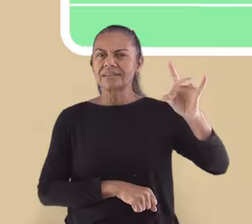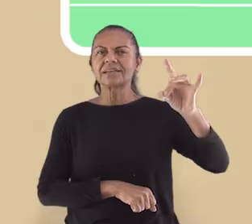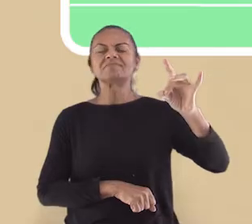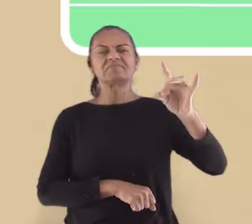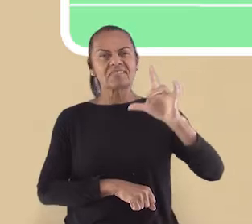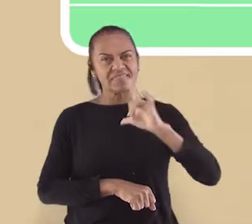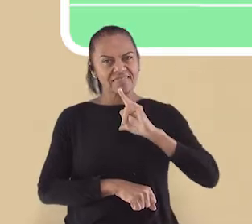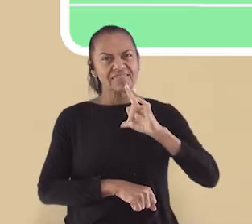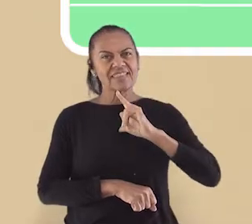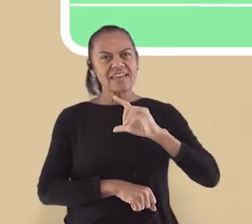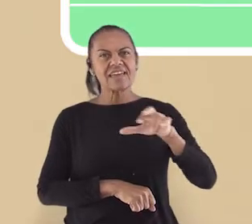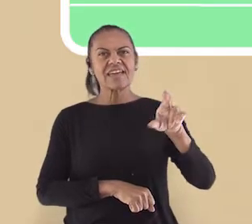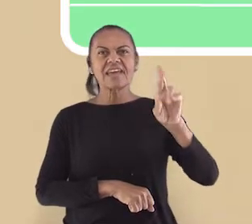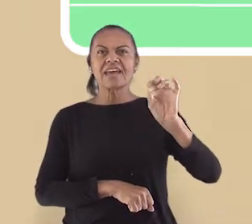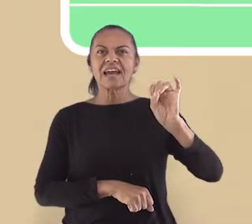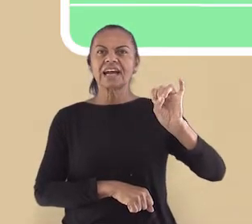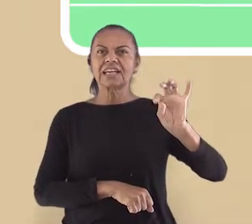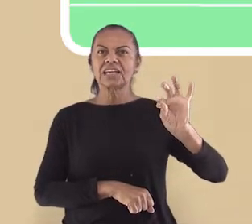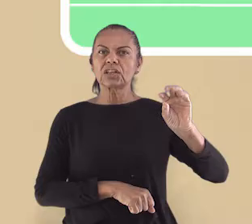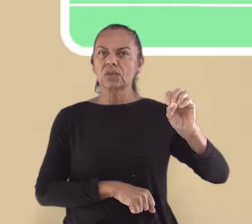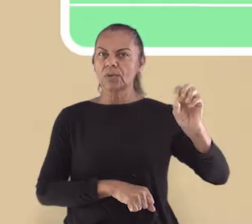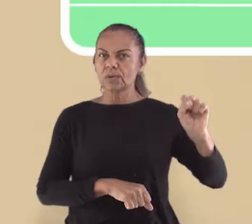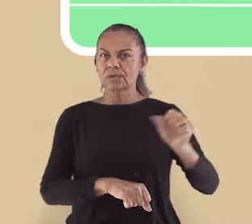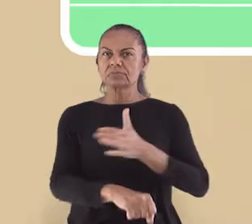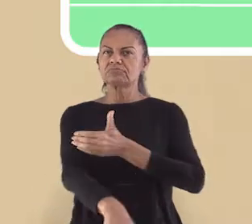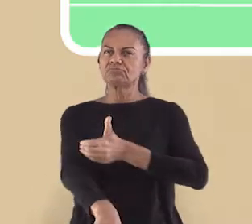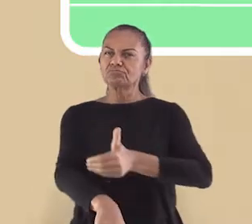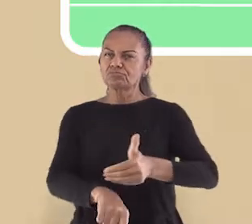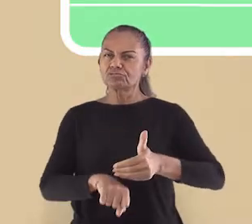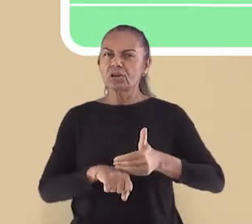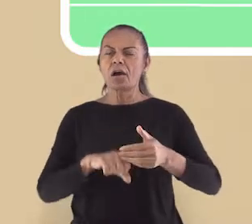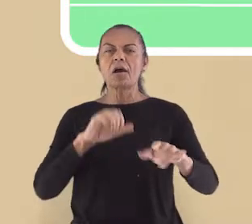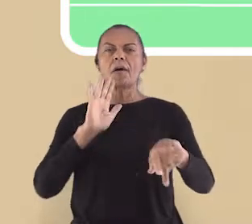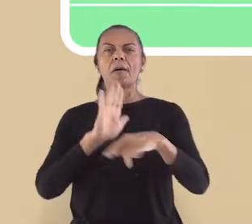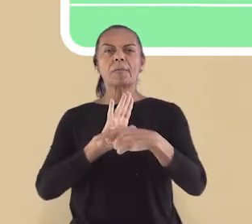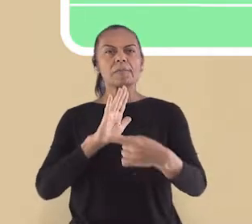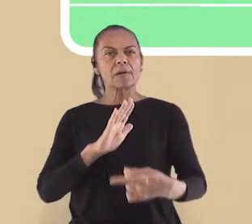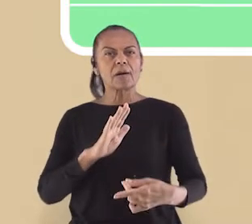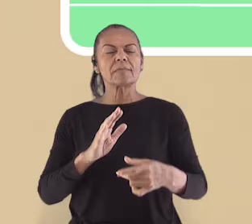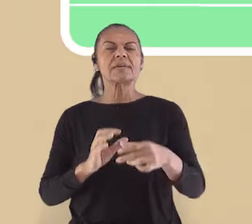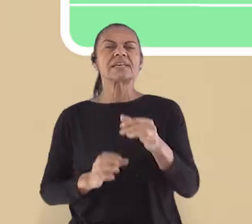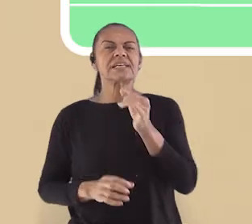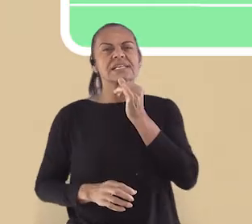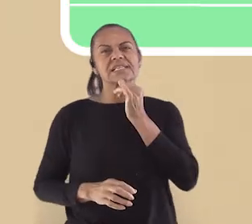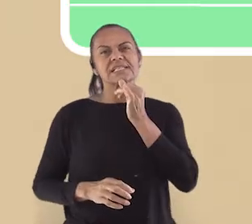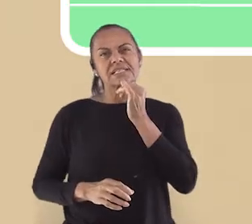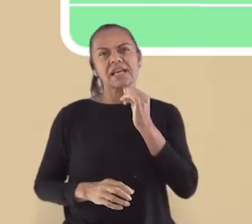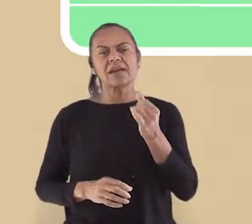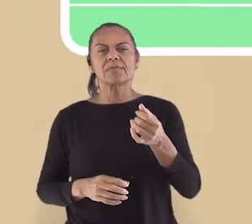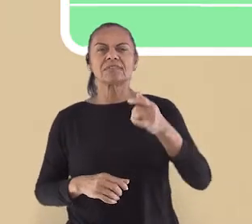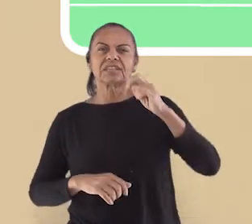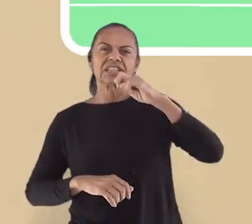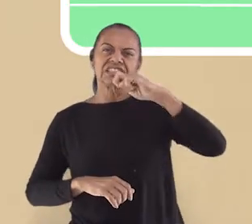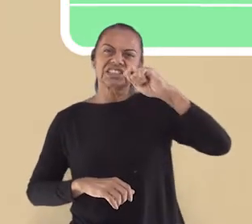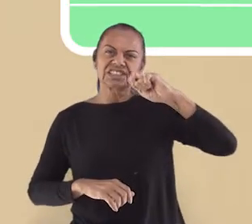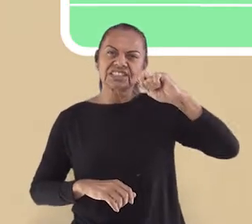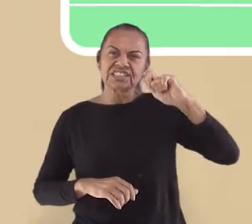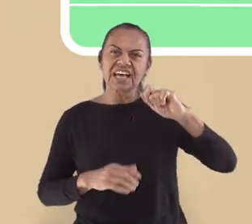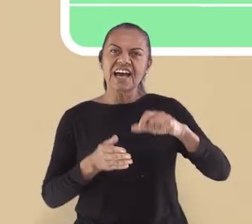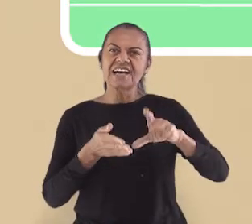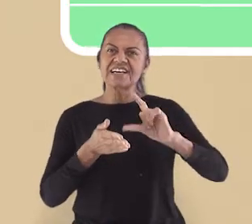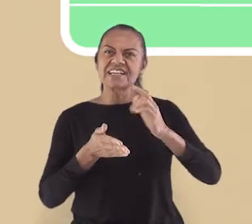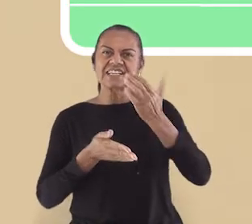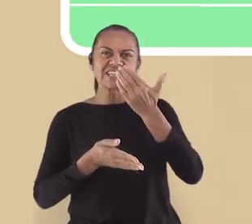ações ligadas a certos hábitos e regras, como escovar o dente pela manhã, após as refeições e antes de dormir,